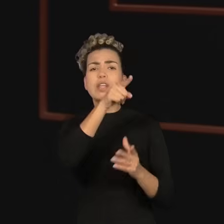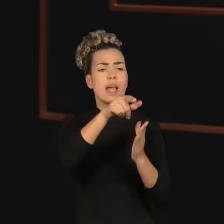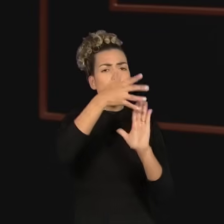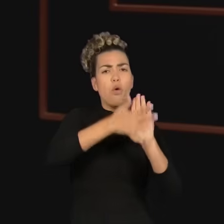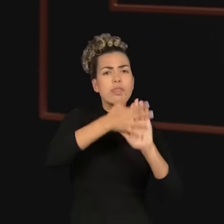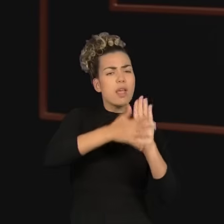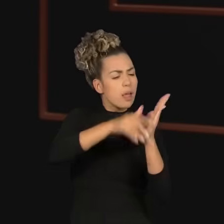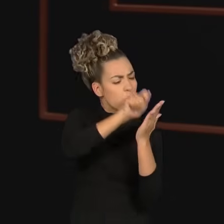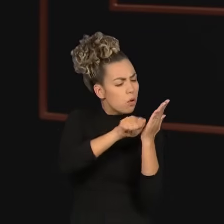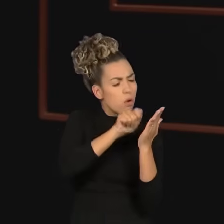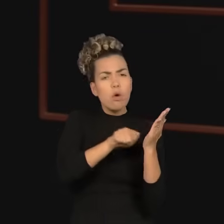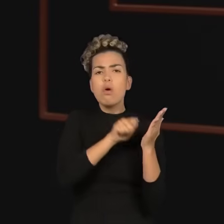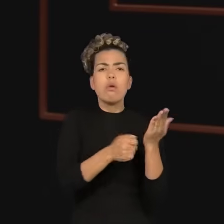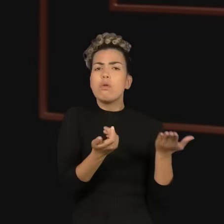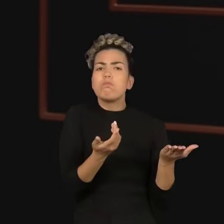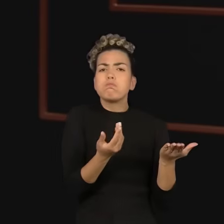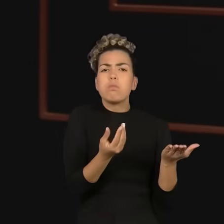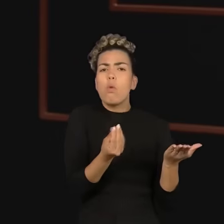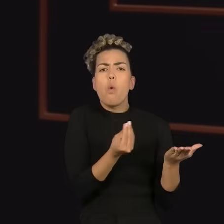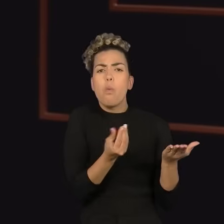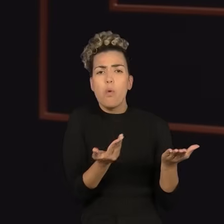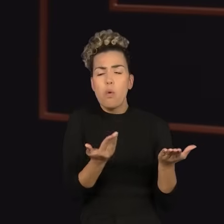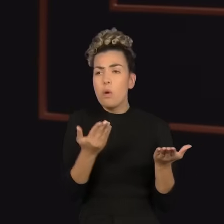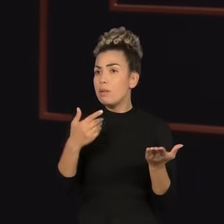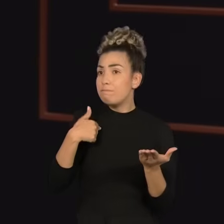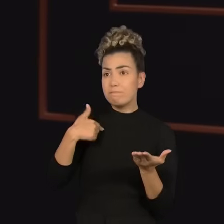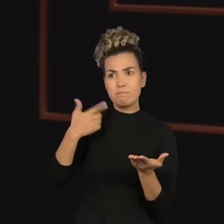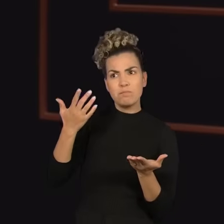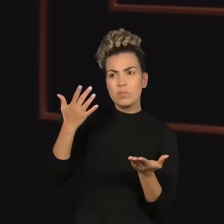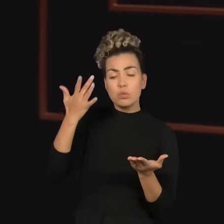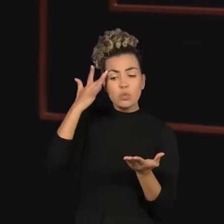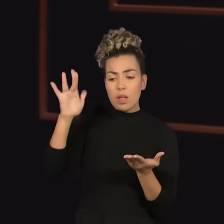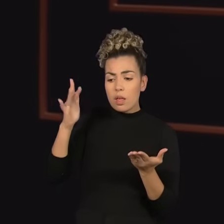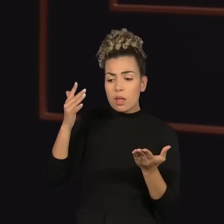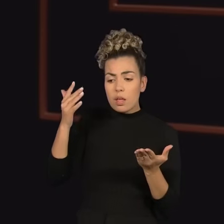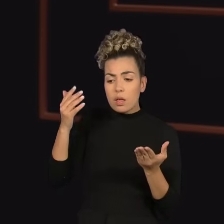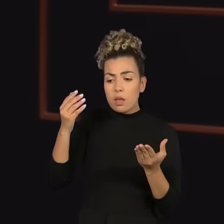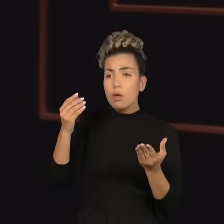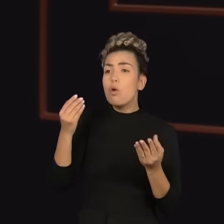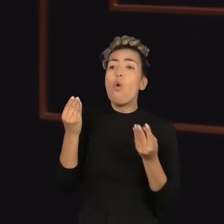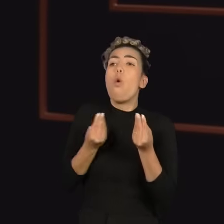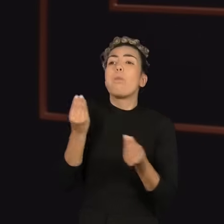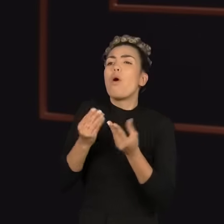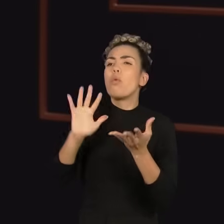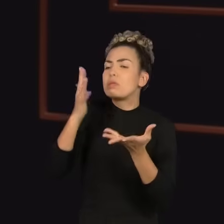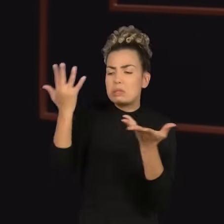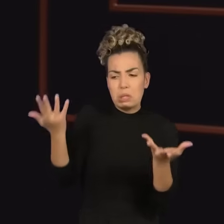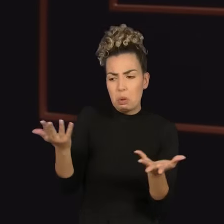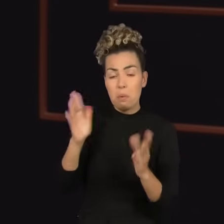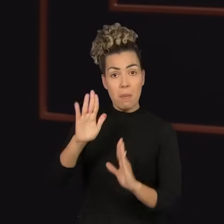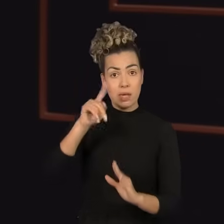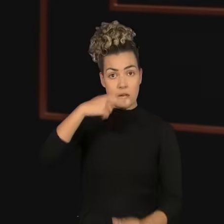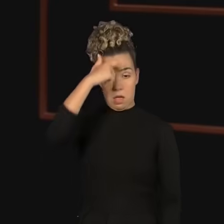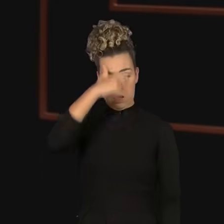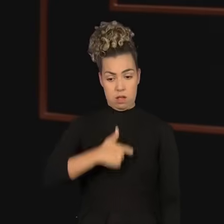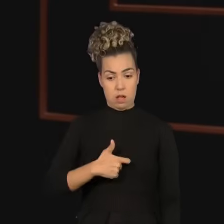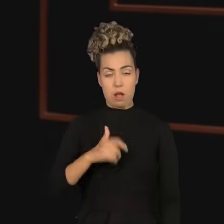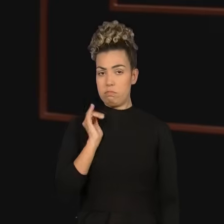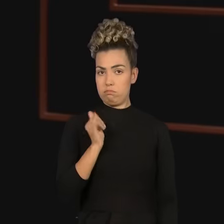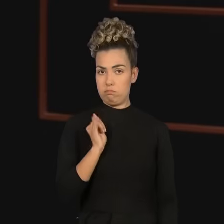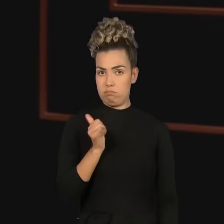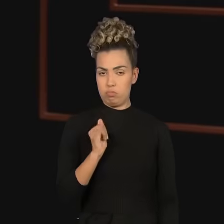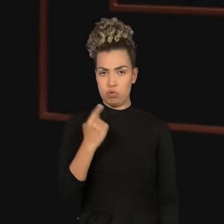essa peça, na verdade, eu não sei quando que aconteceu, mas era um monólogo de uma viúva